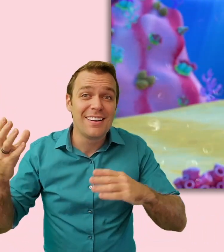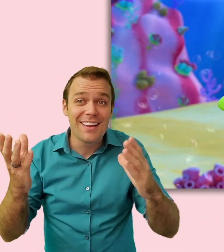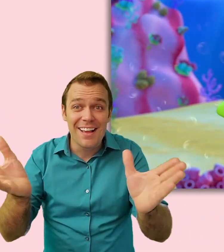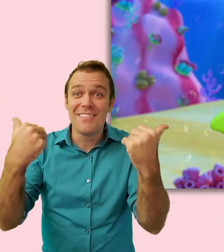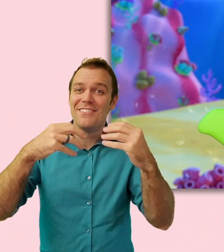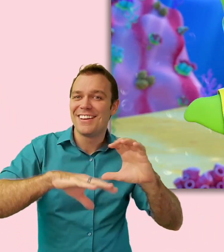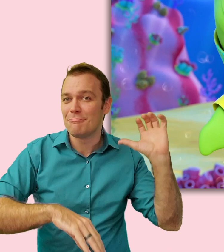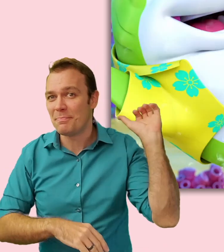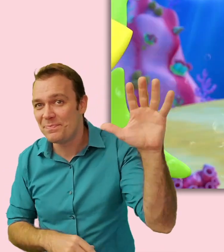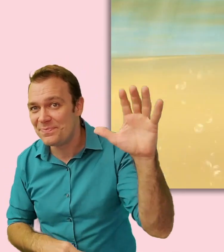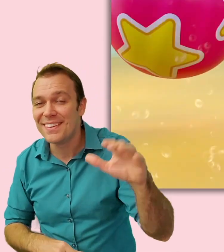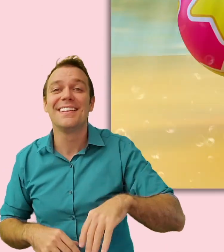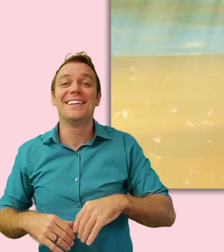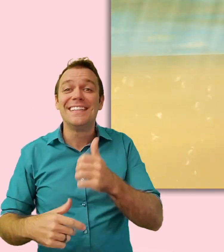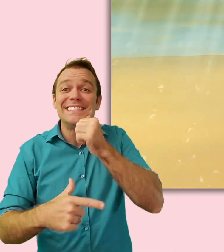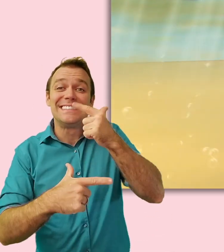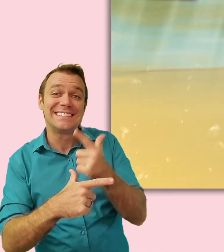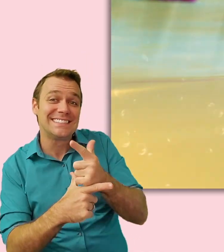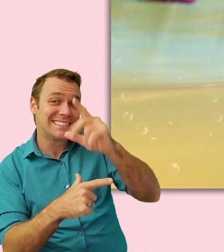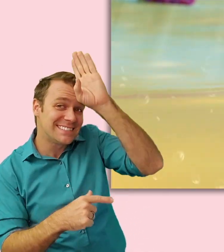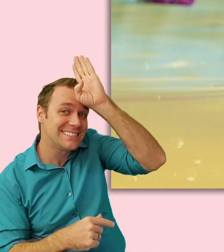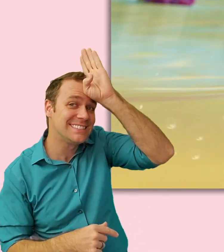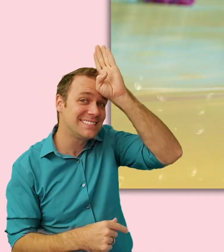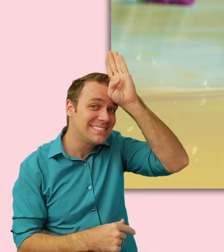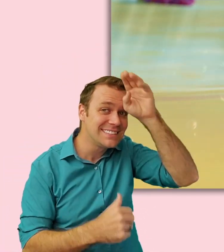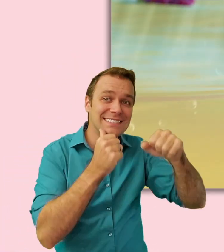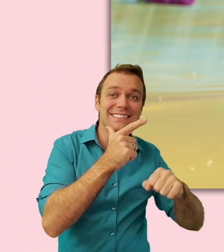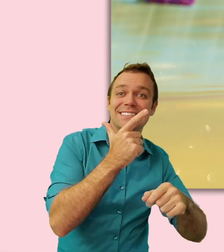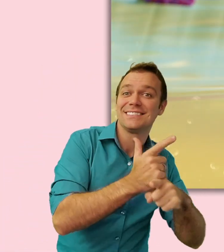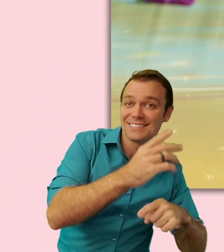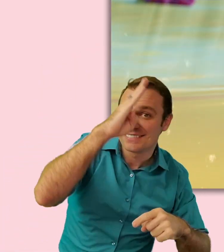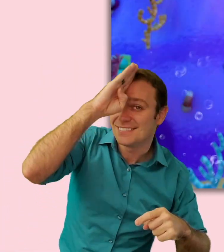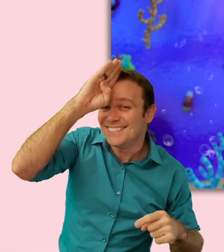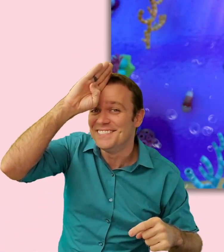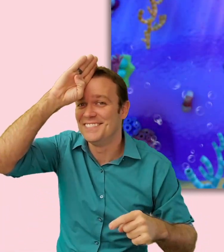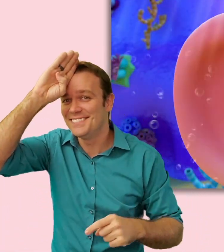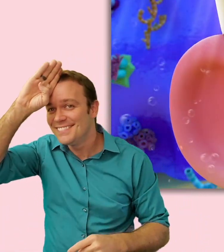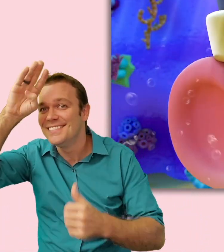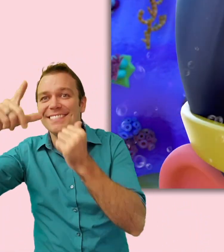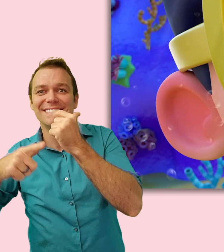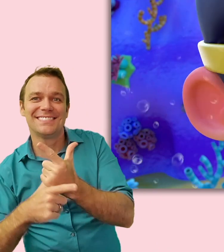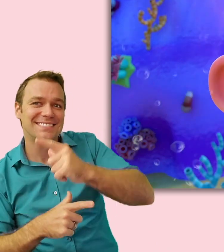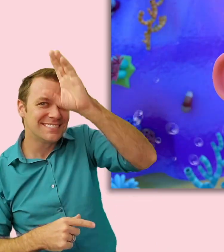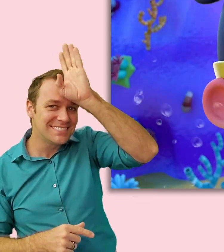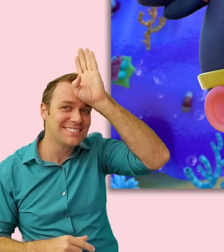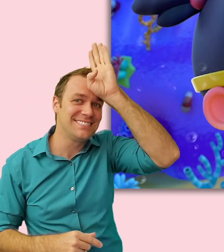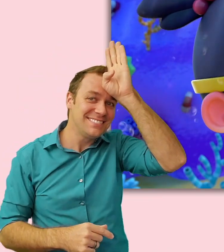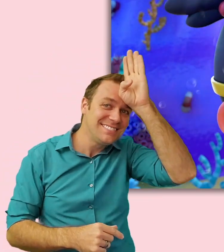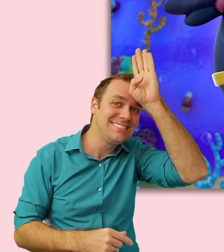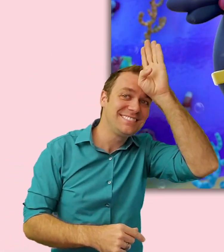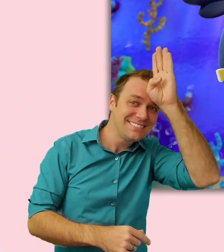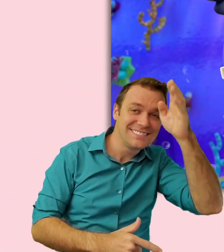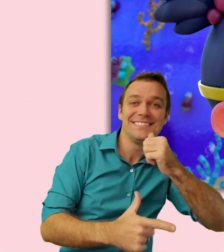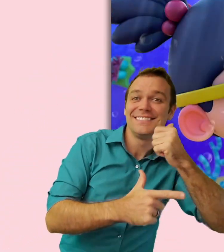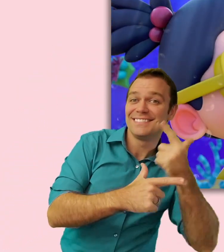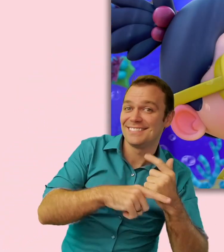do. Let's play catch. Sister shark do do do do do. Sister shark do do do do do. Sister